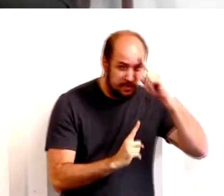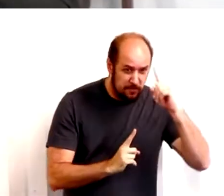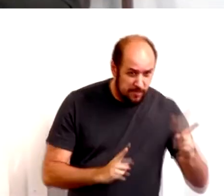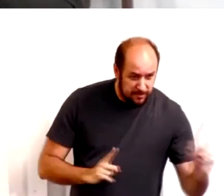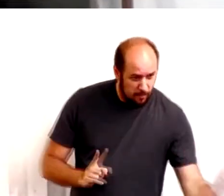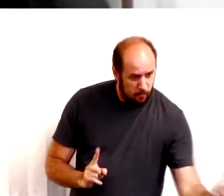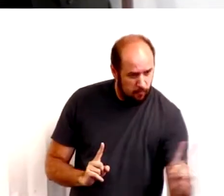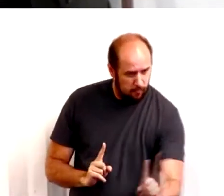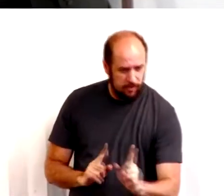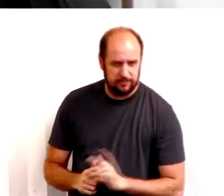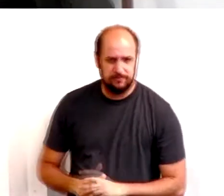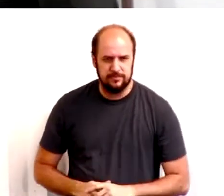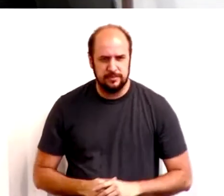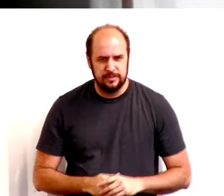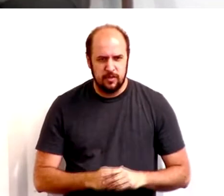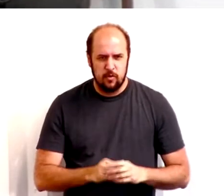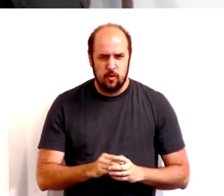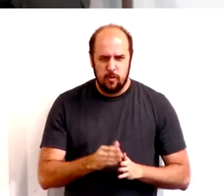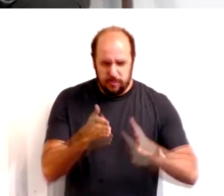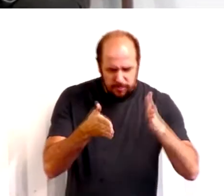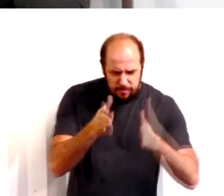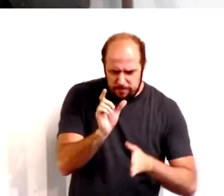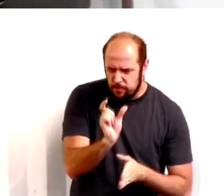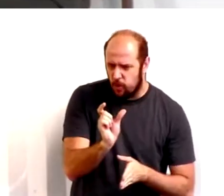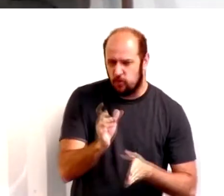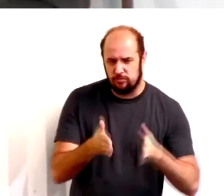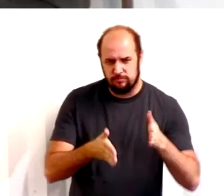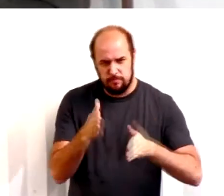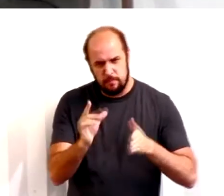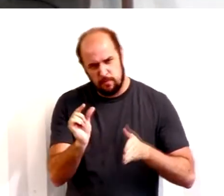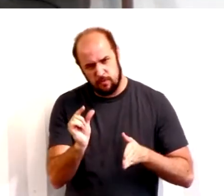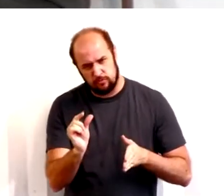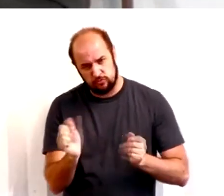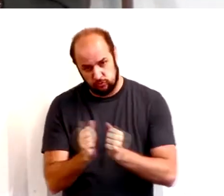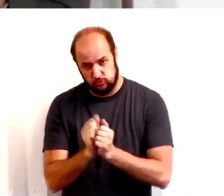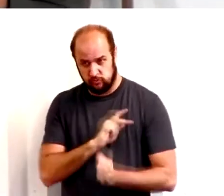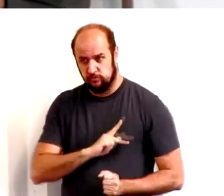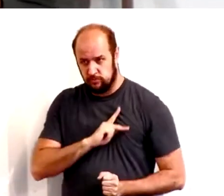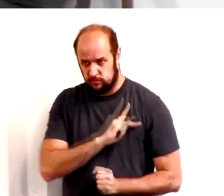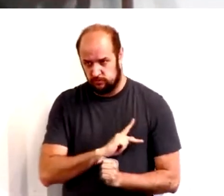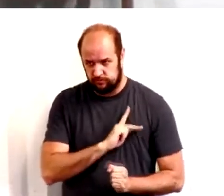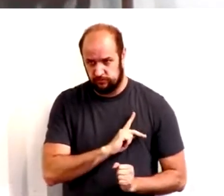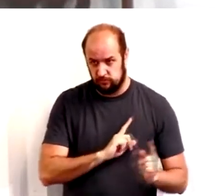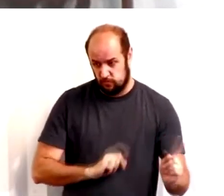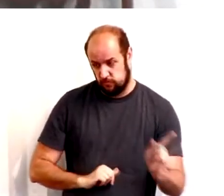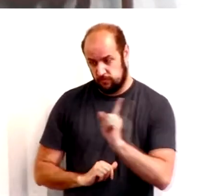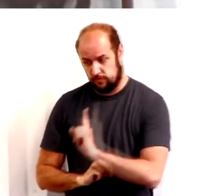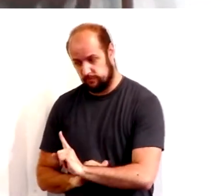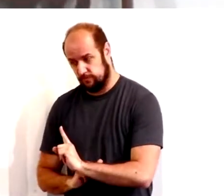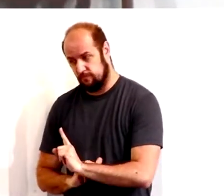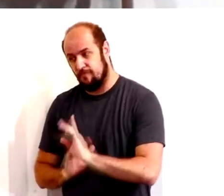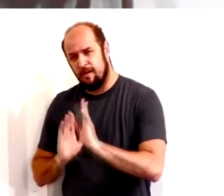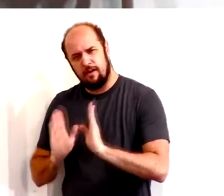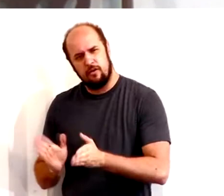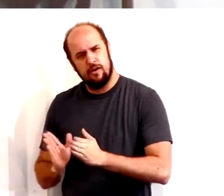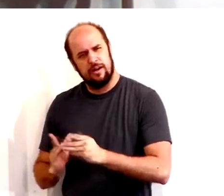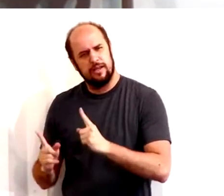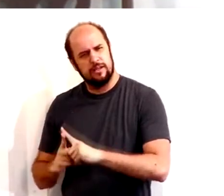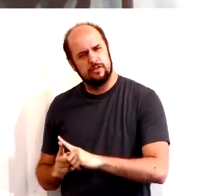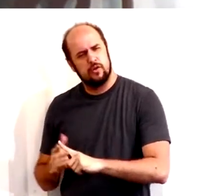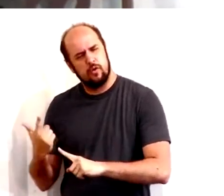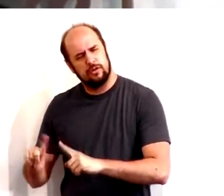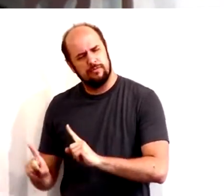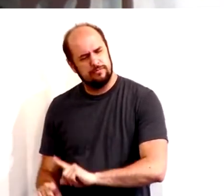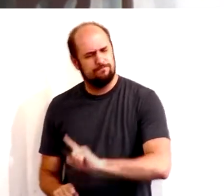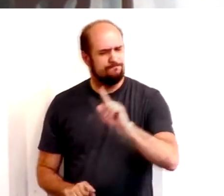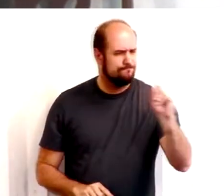muito curto de tempo que Epafrodito ficou com Paulo. E agora a igreja está novamente recebendo ele. E alguns irmãos